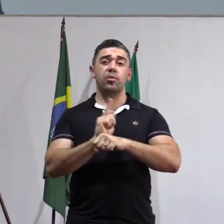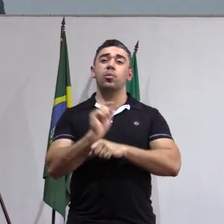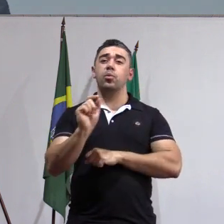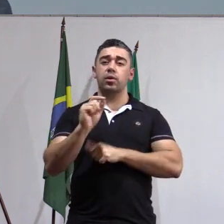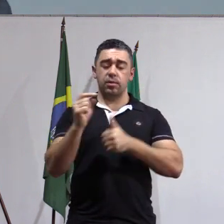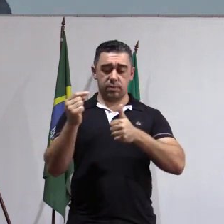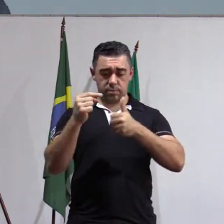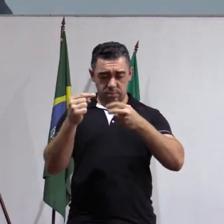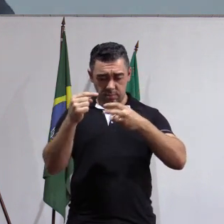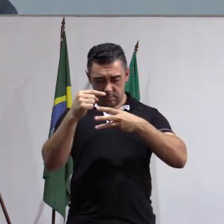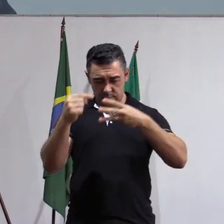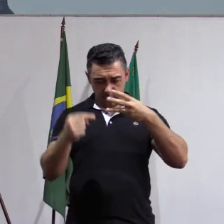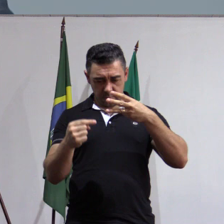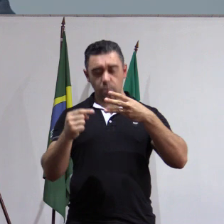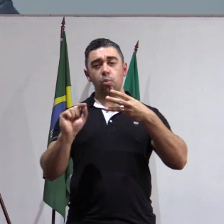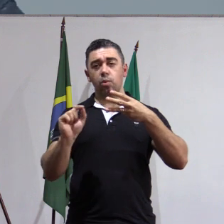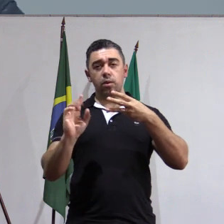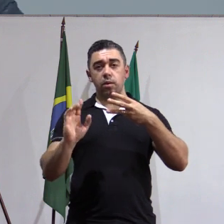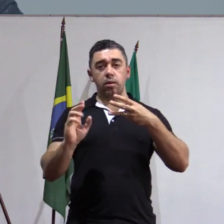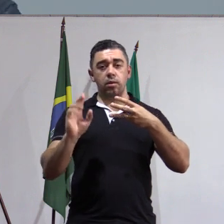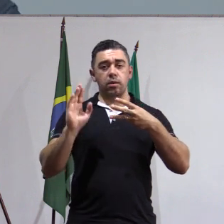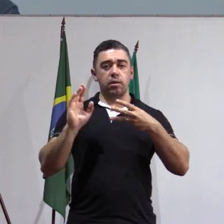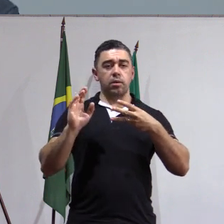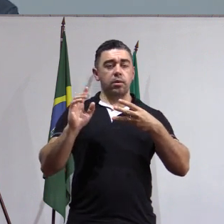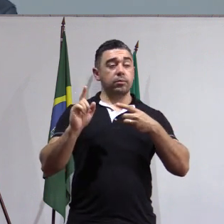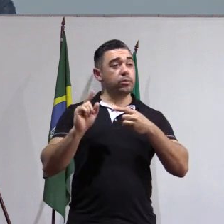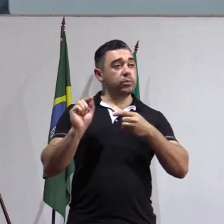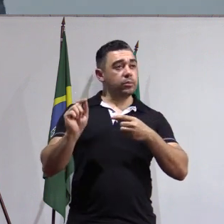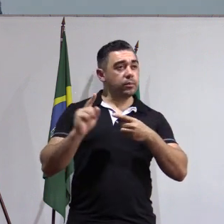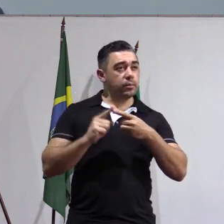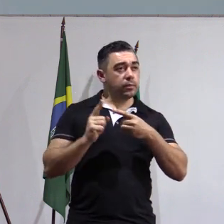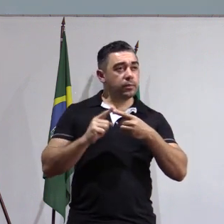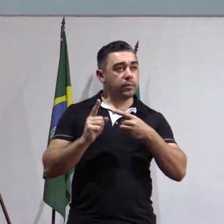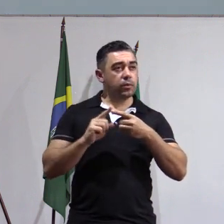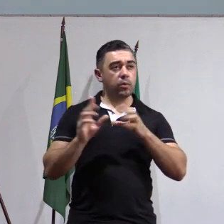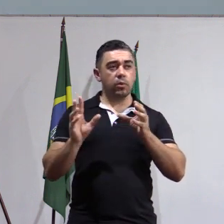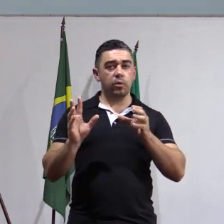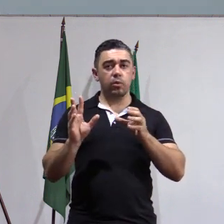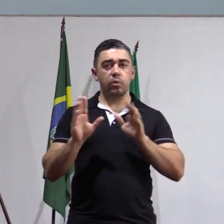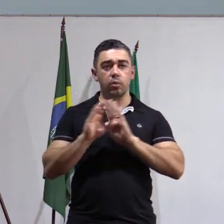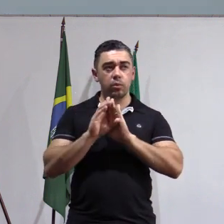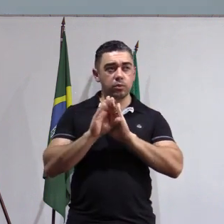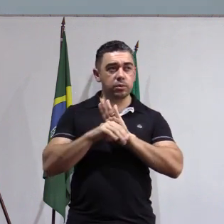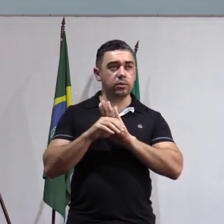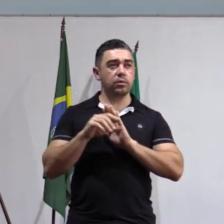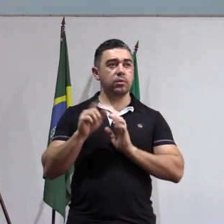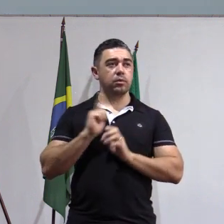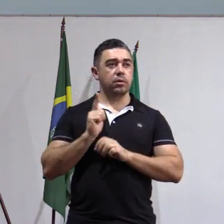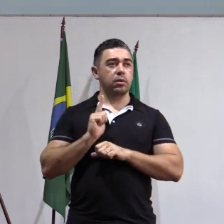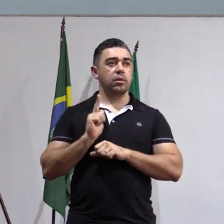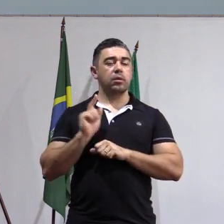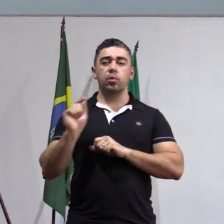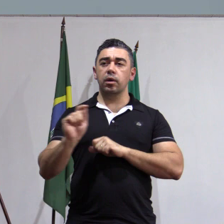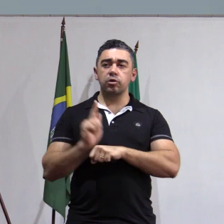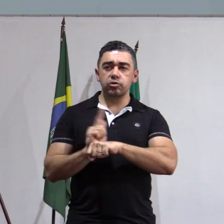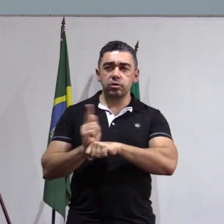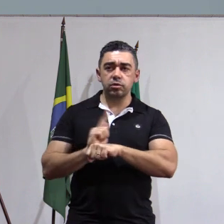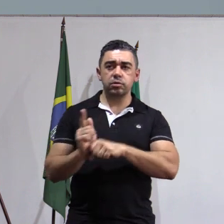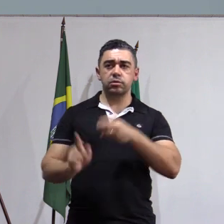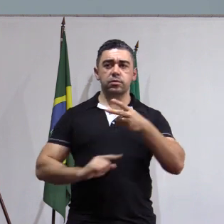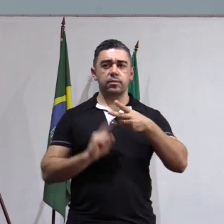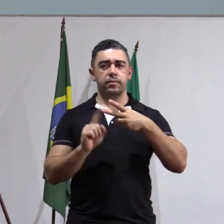três elementos chamam a atenção. O predomínio do conceito de governança sobre o conceito de gestão, a transferência de